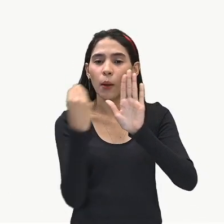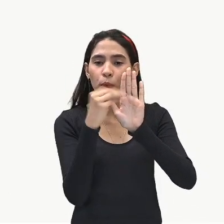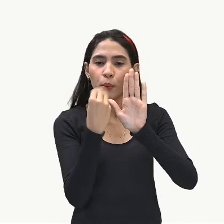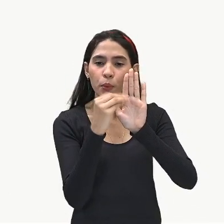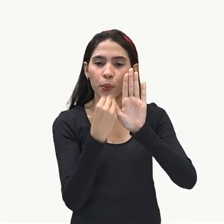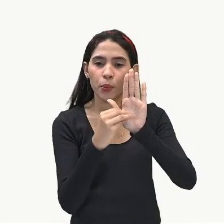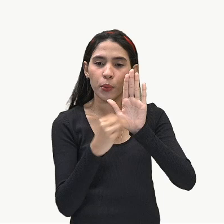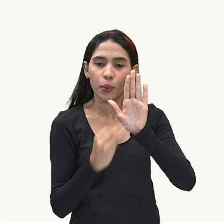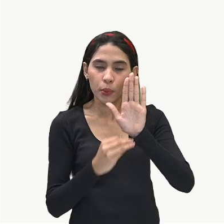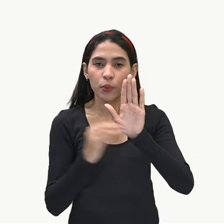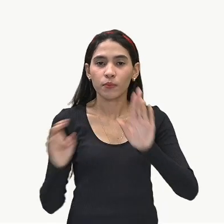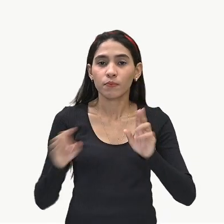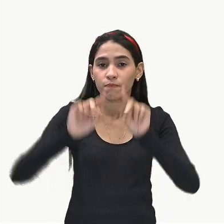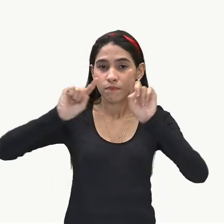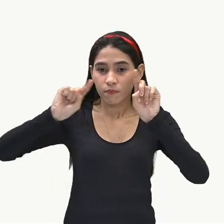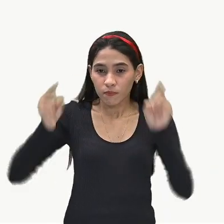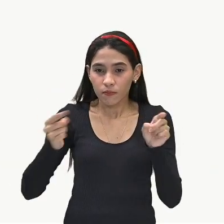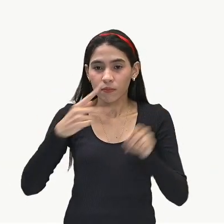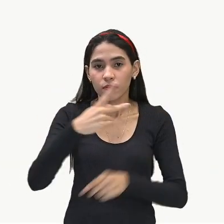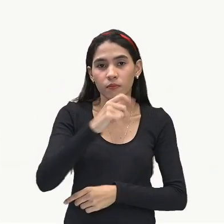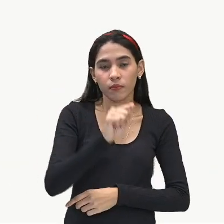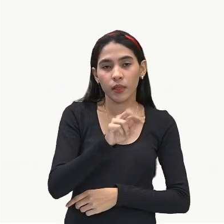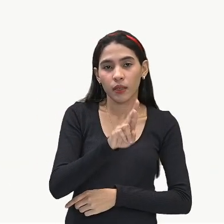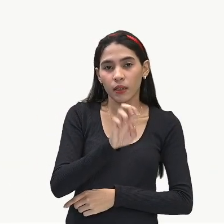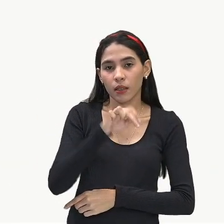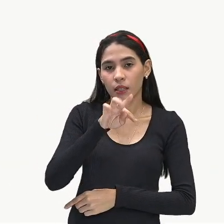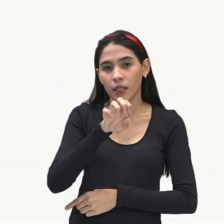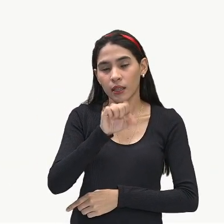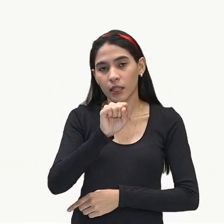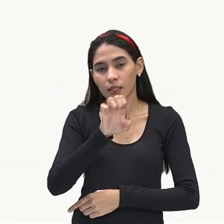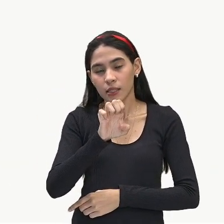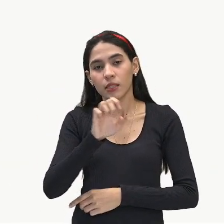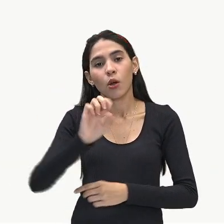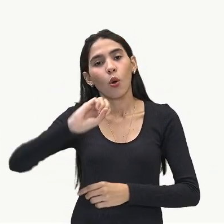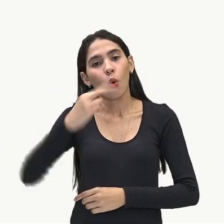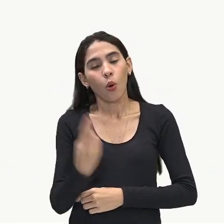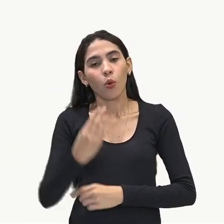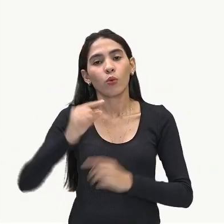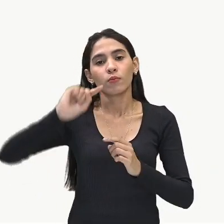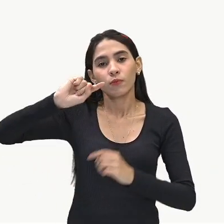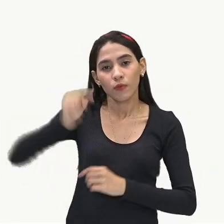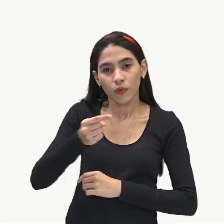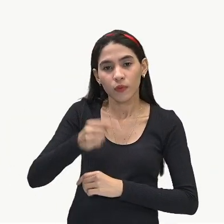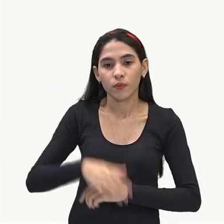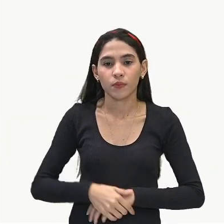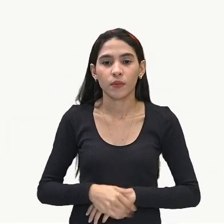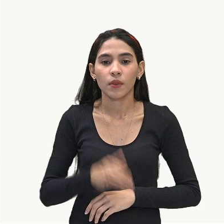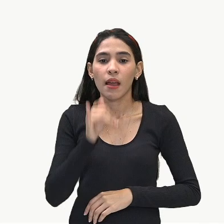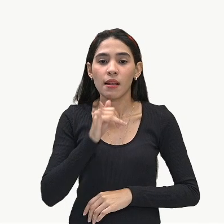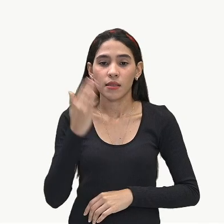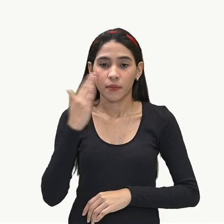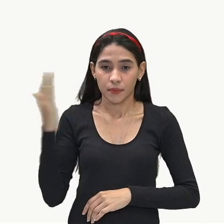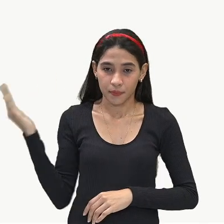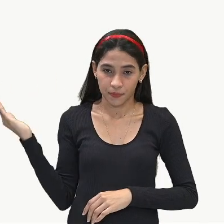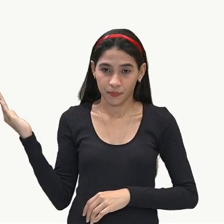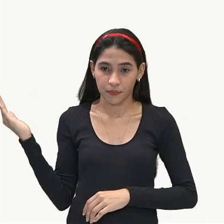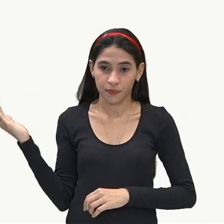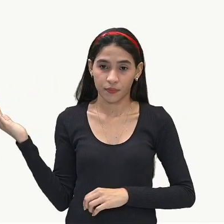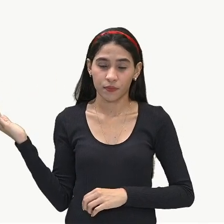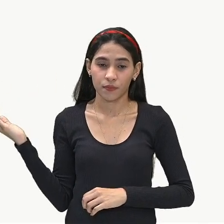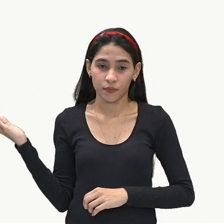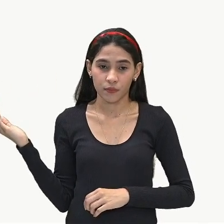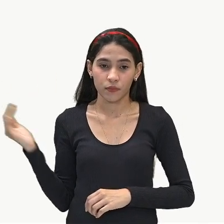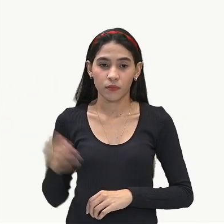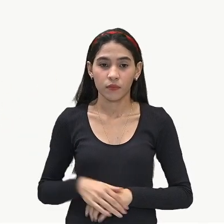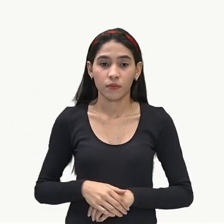entre parênteses e separados por vírgula. É isso aqui que ele está falando. Ó. Então eu coloco aqui um